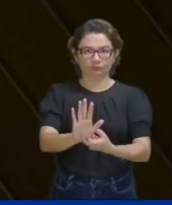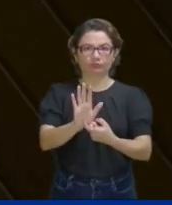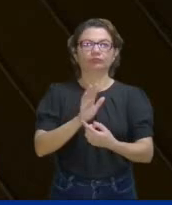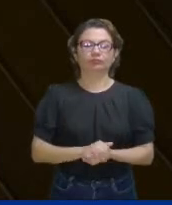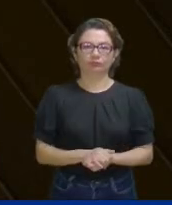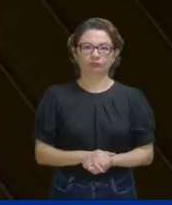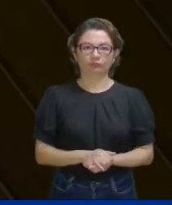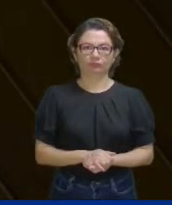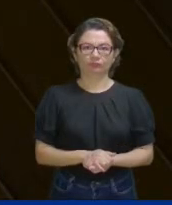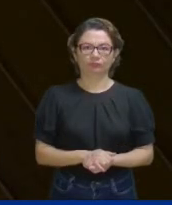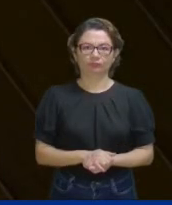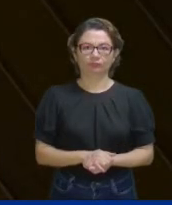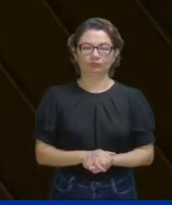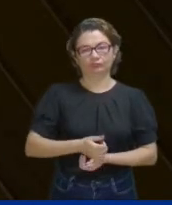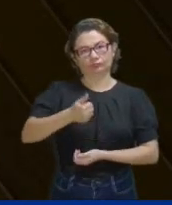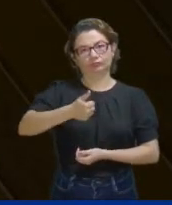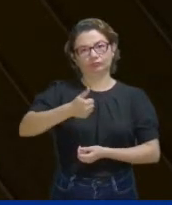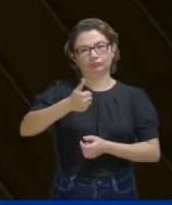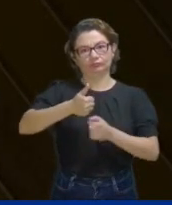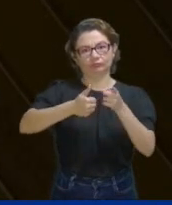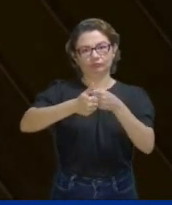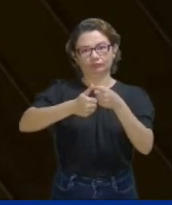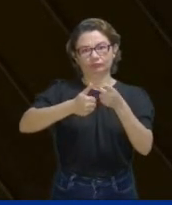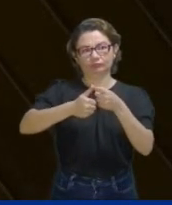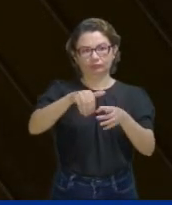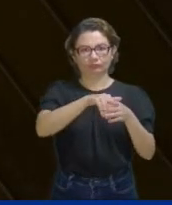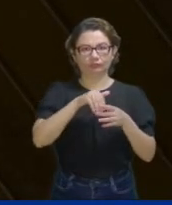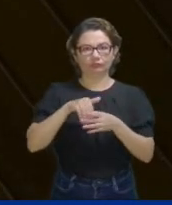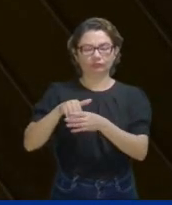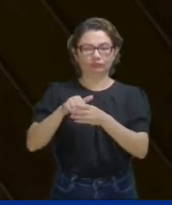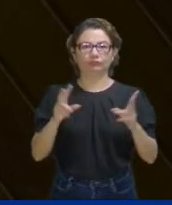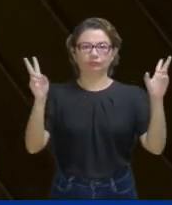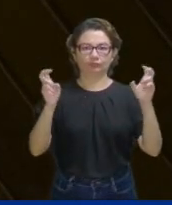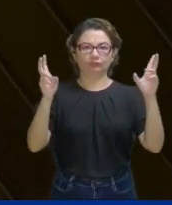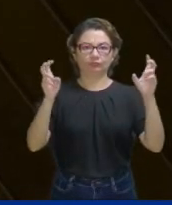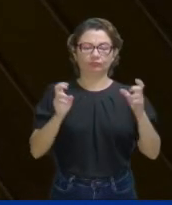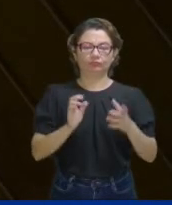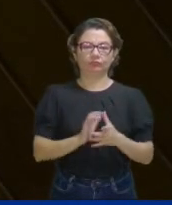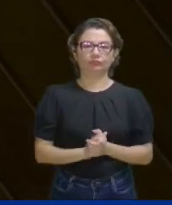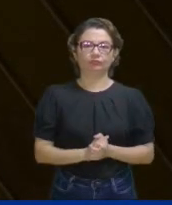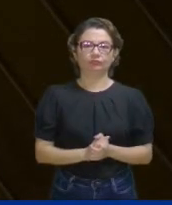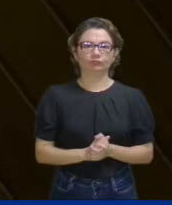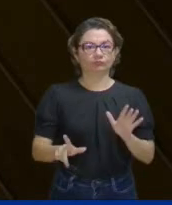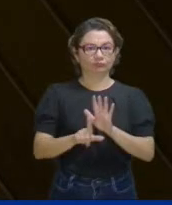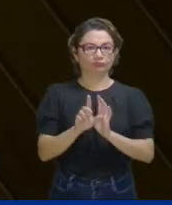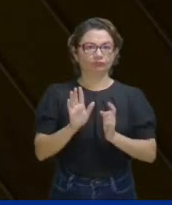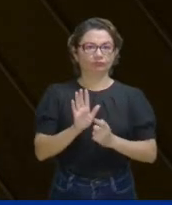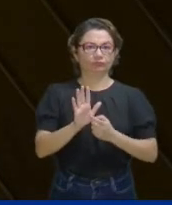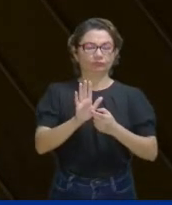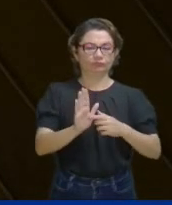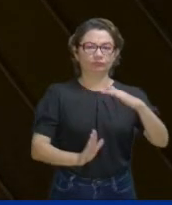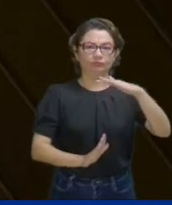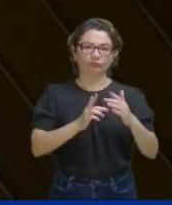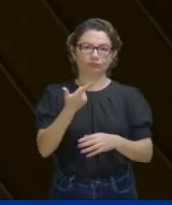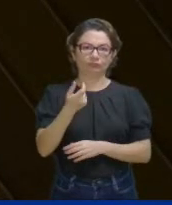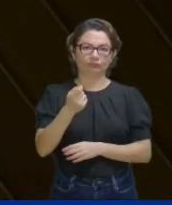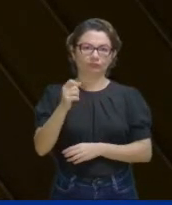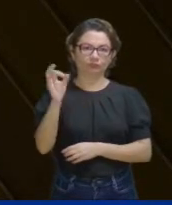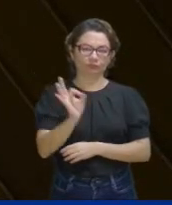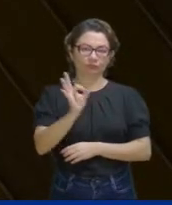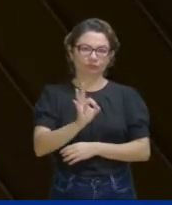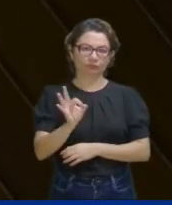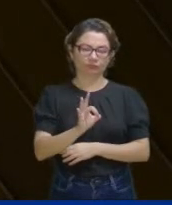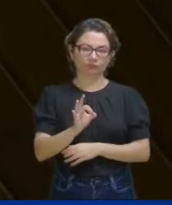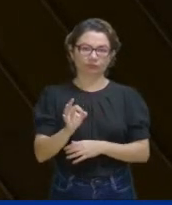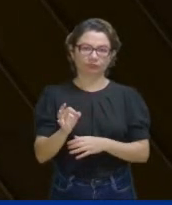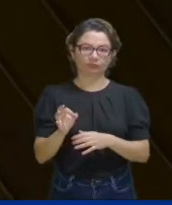foi considerado. Primeiro, constou no acórdão que, abro aspas, sobre o tema, a lei estabelece o limite de 20% em relação